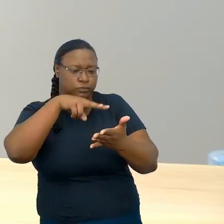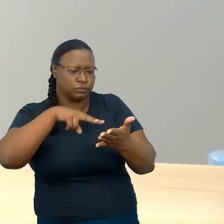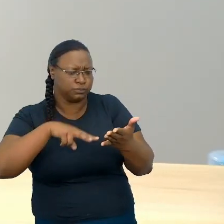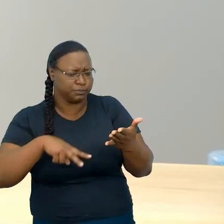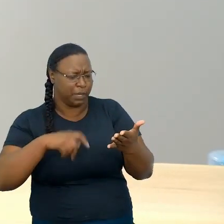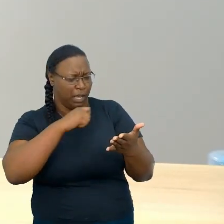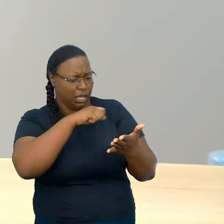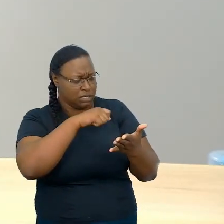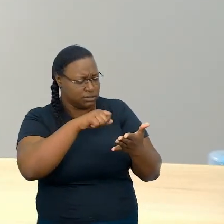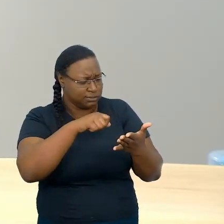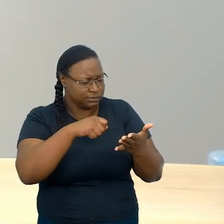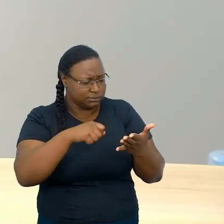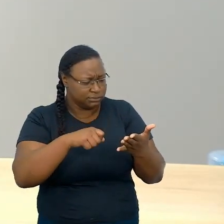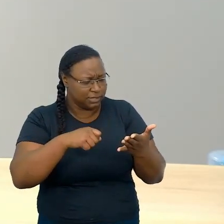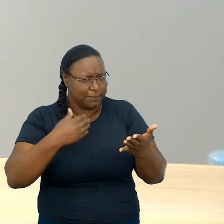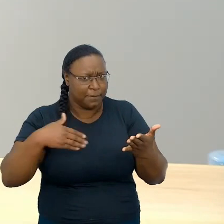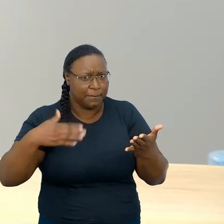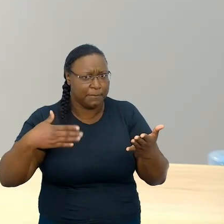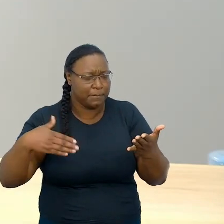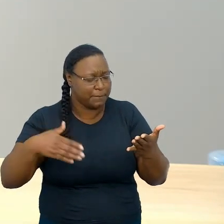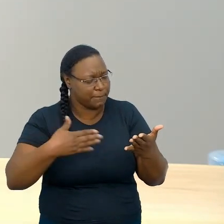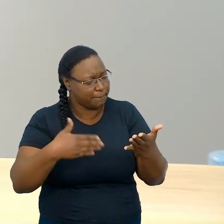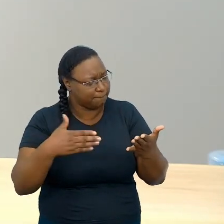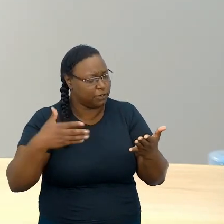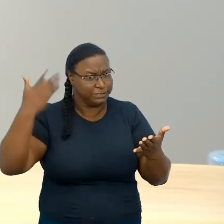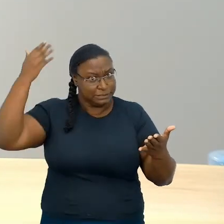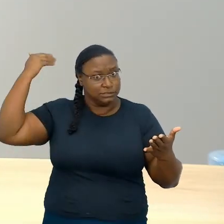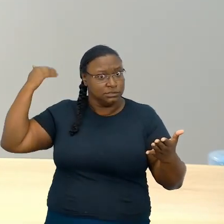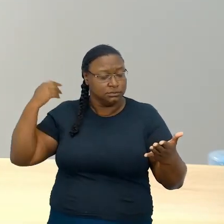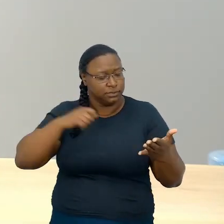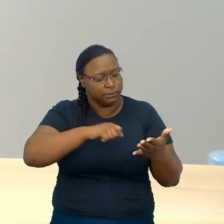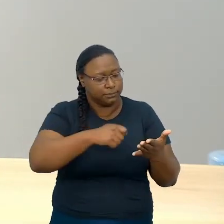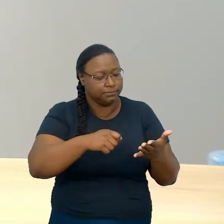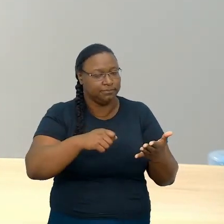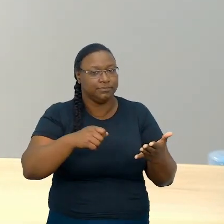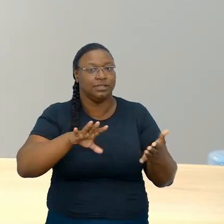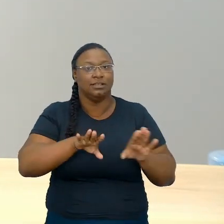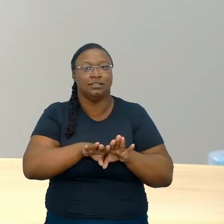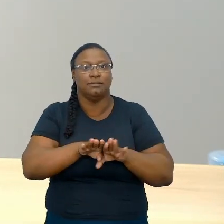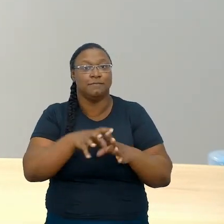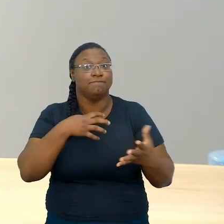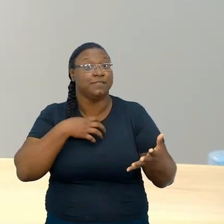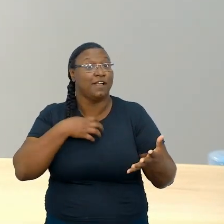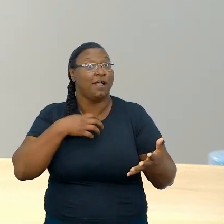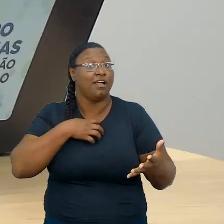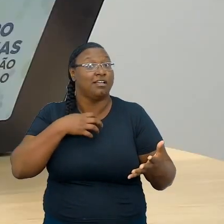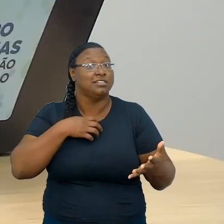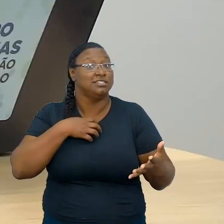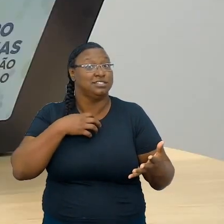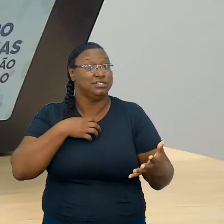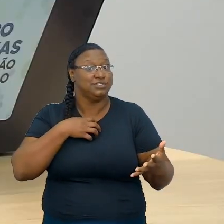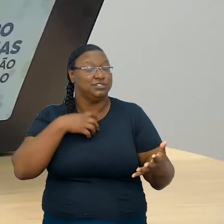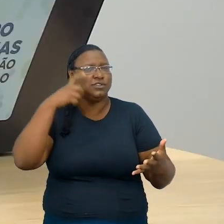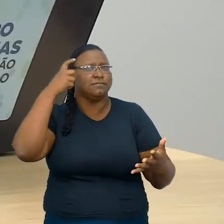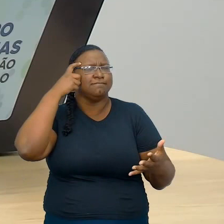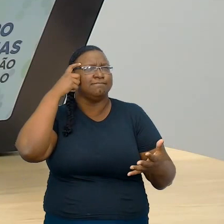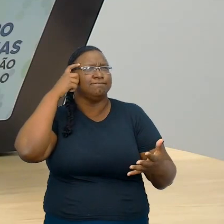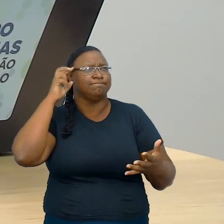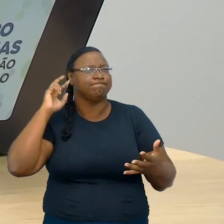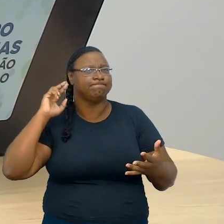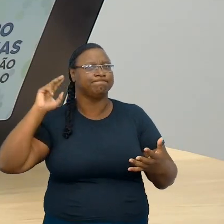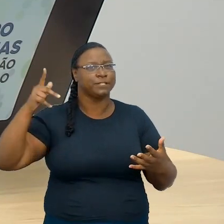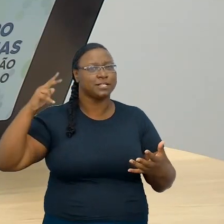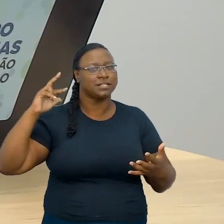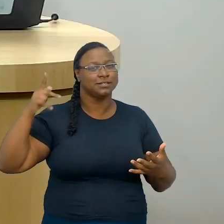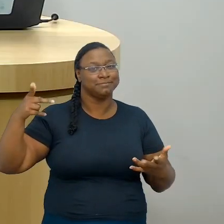o começo, elas podem, inclusive, provocar outras reflexões a respeito. Dá um novo direcionamento, né?